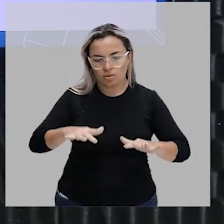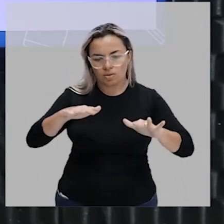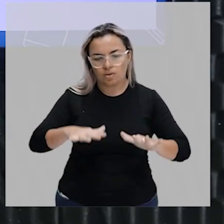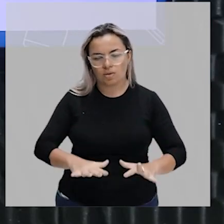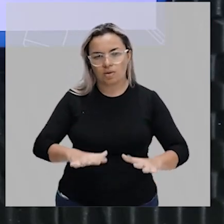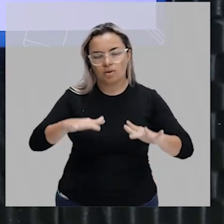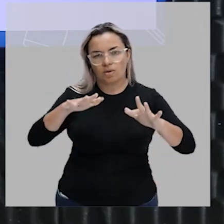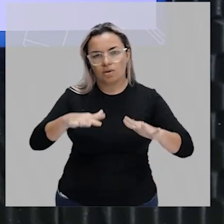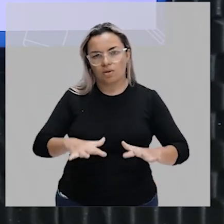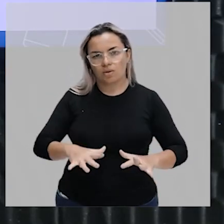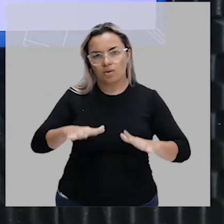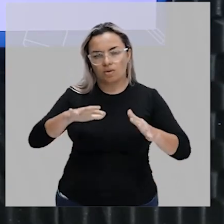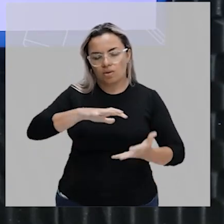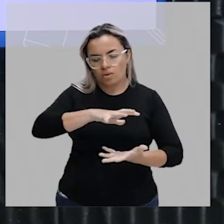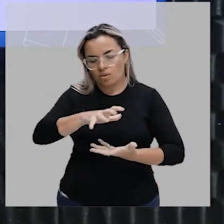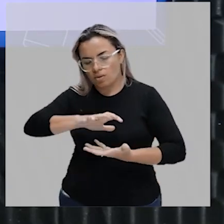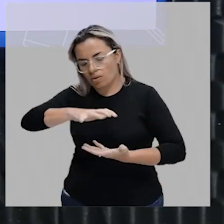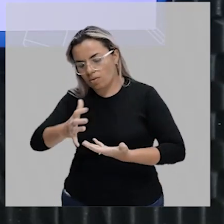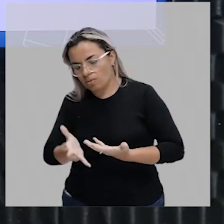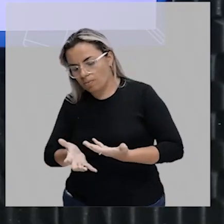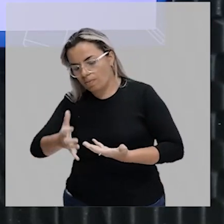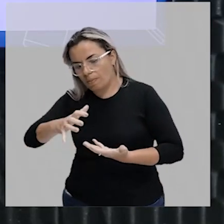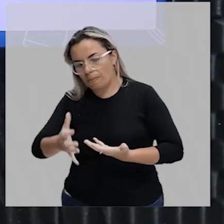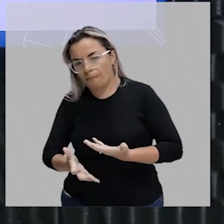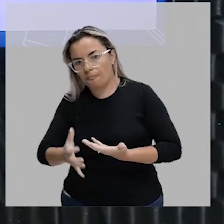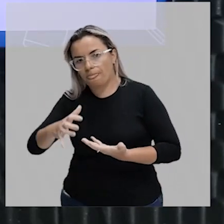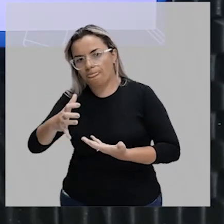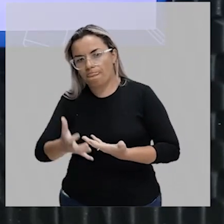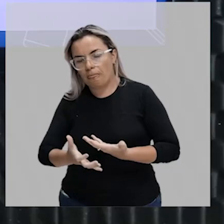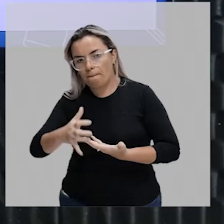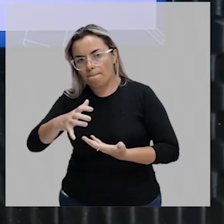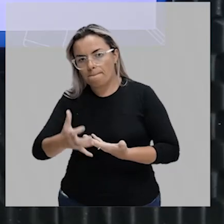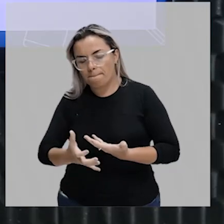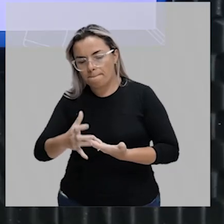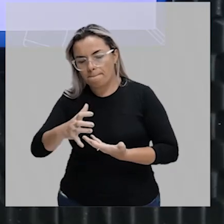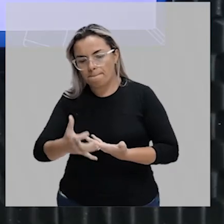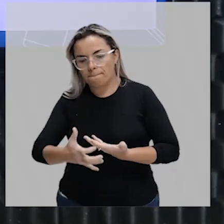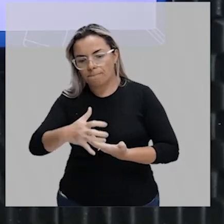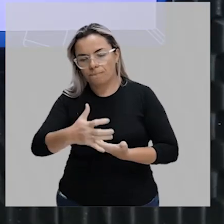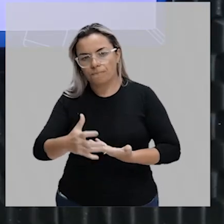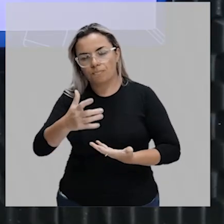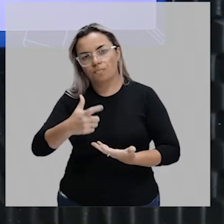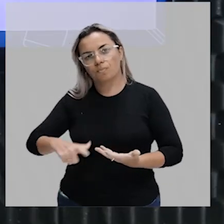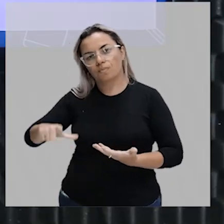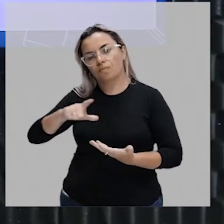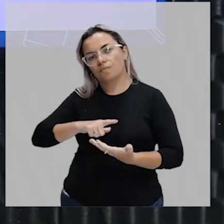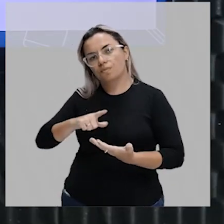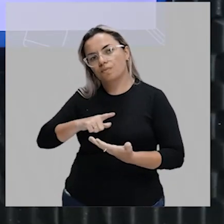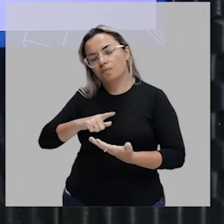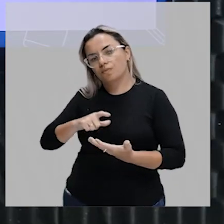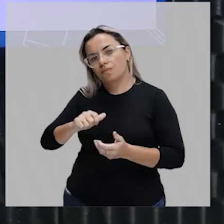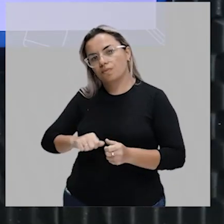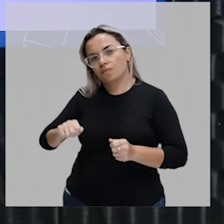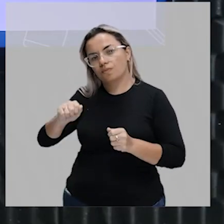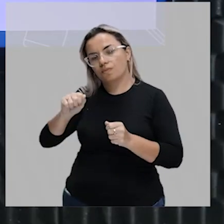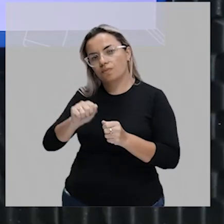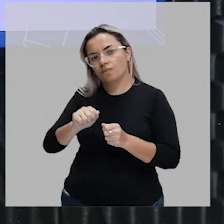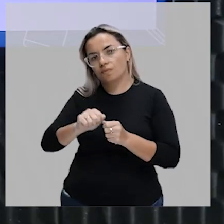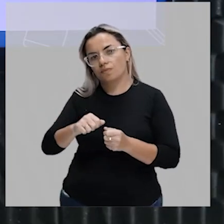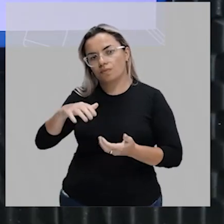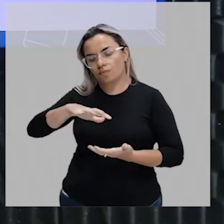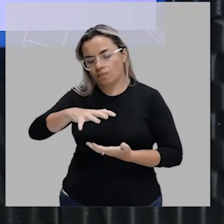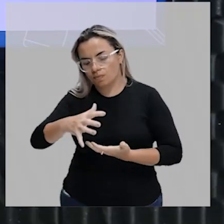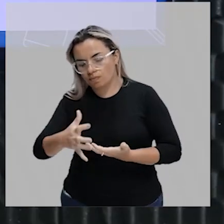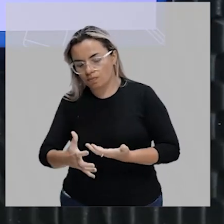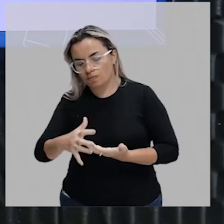gases atmosféricos estavam sendo submetidos ali na Terra, teria feito com que os componentes